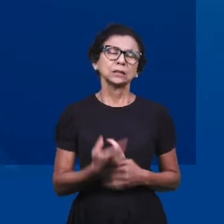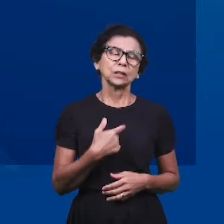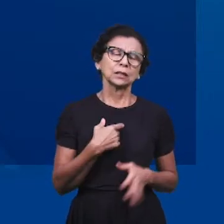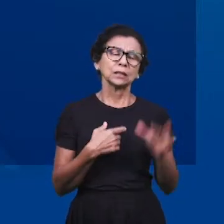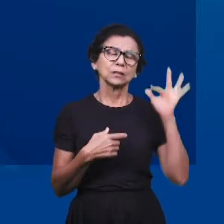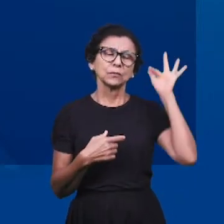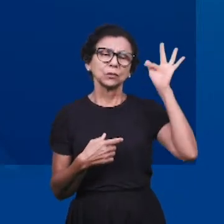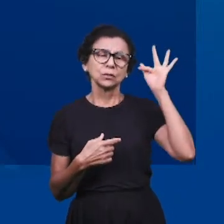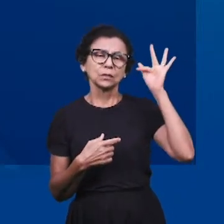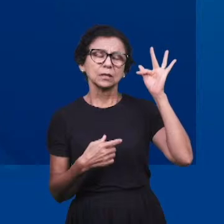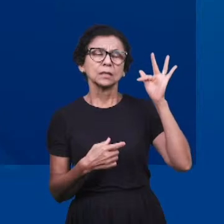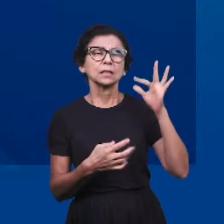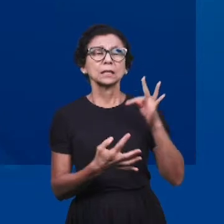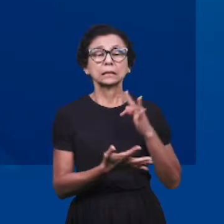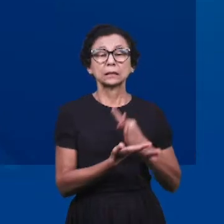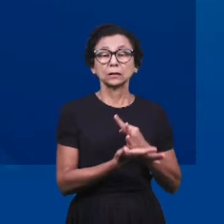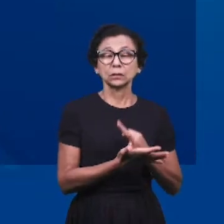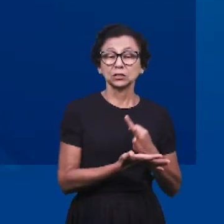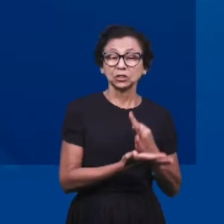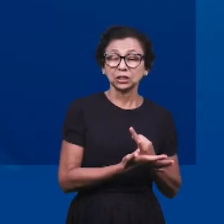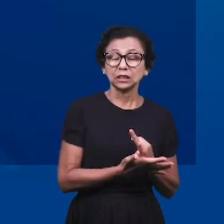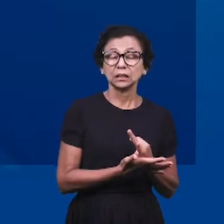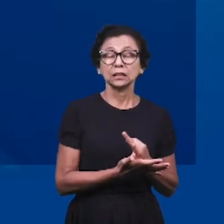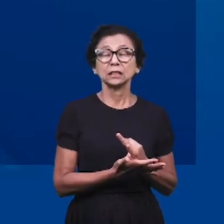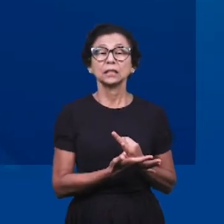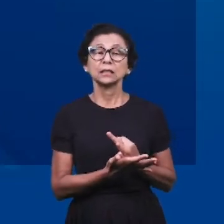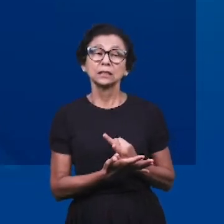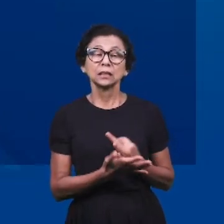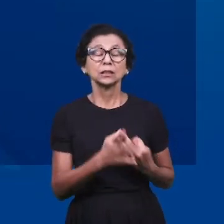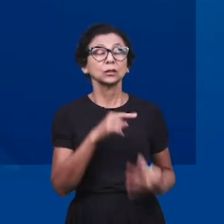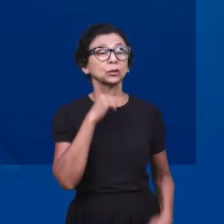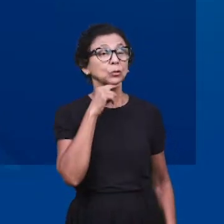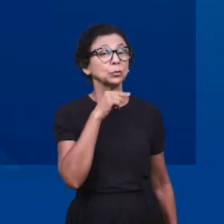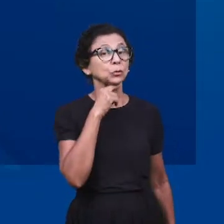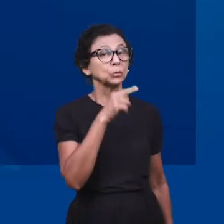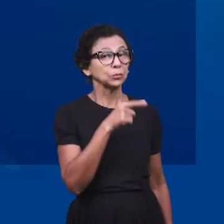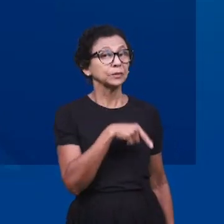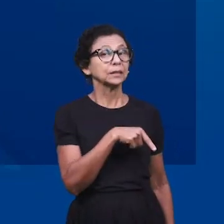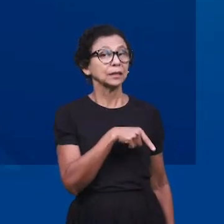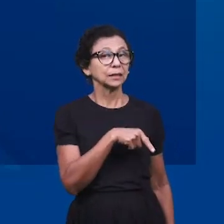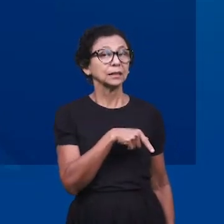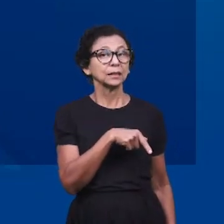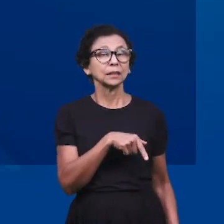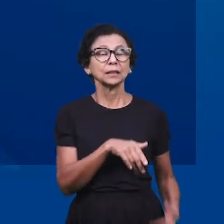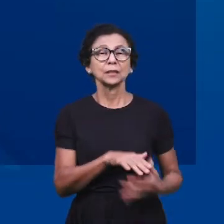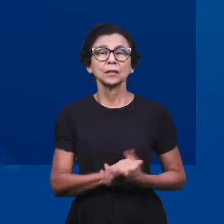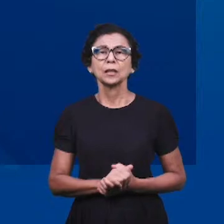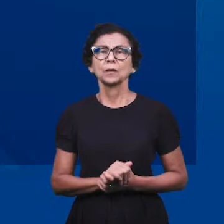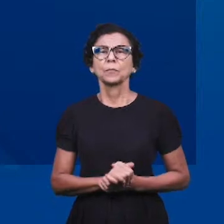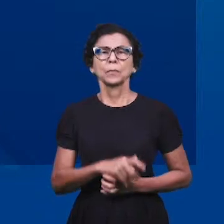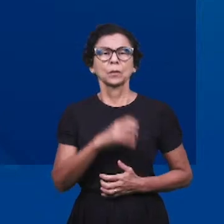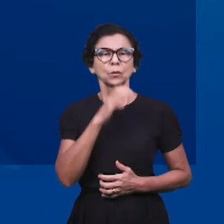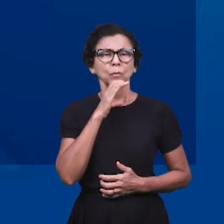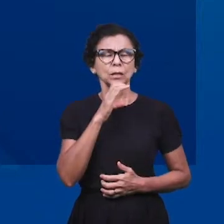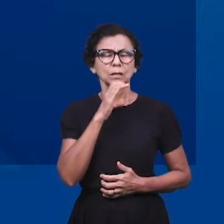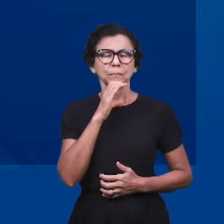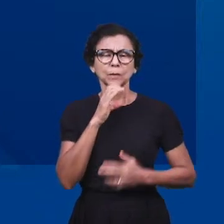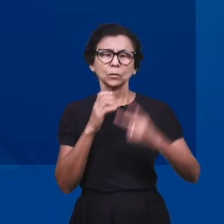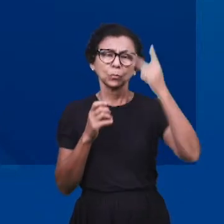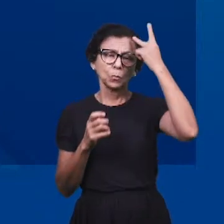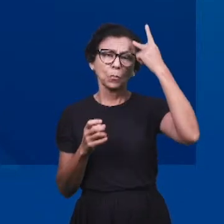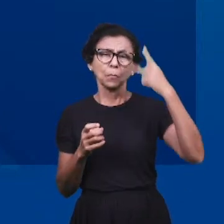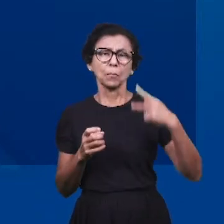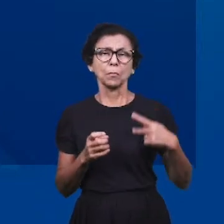filosofias, teologias. A verdade relativa traz dúvidas, porque emana do conhecimento de homens que são regidos por